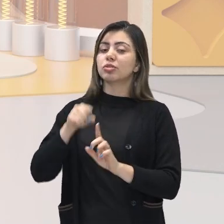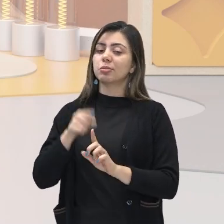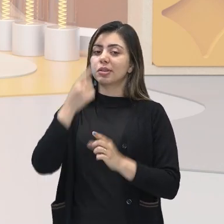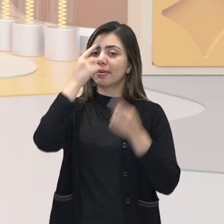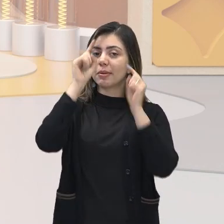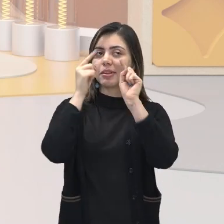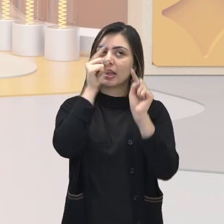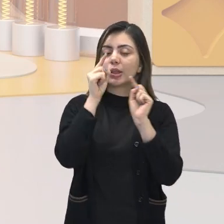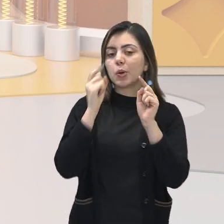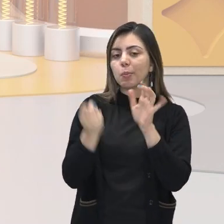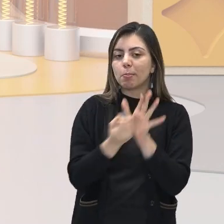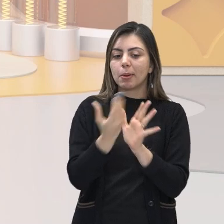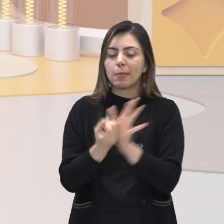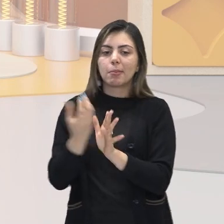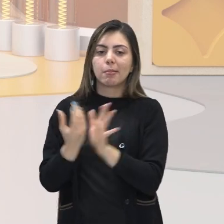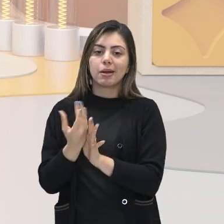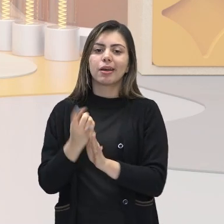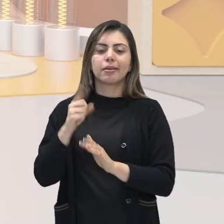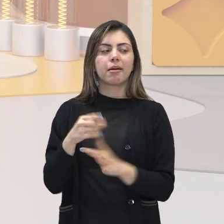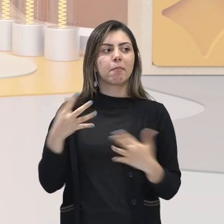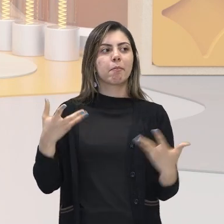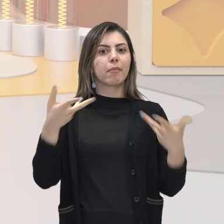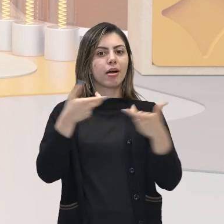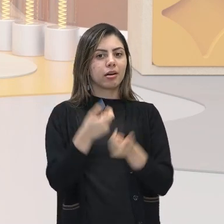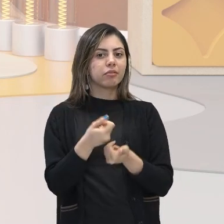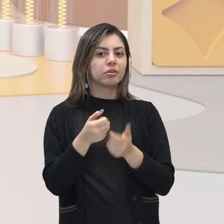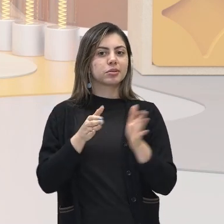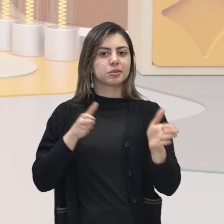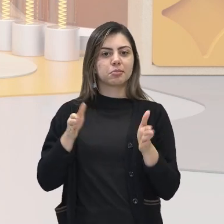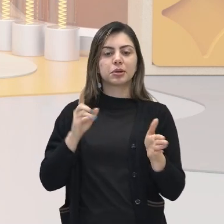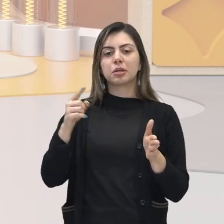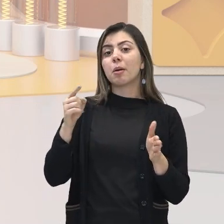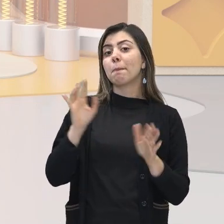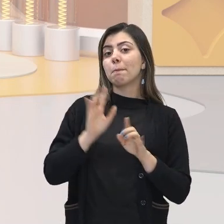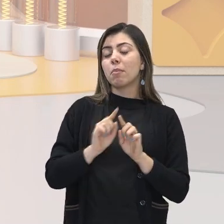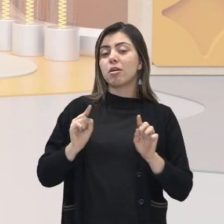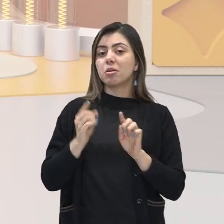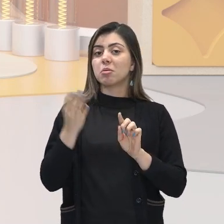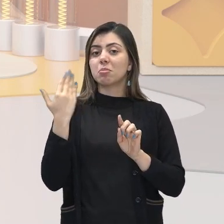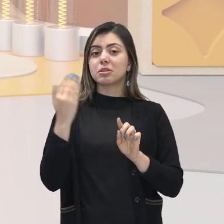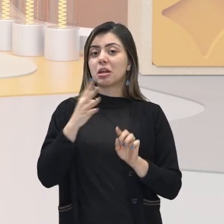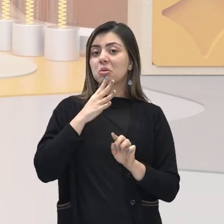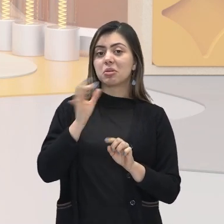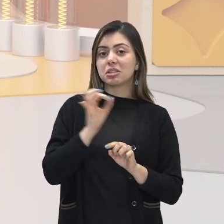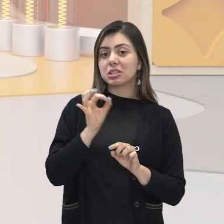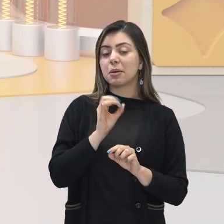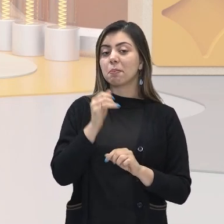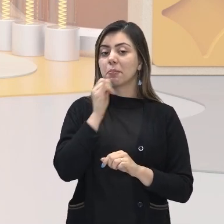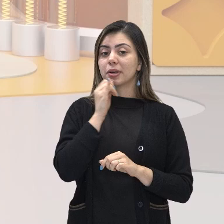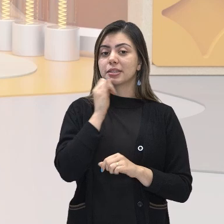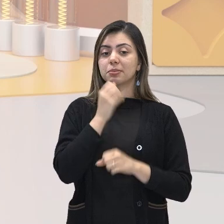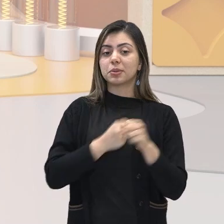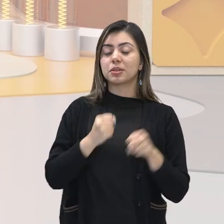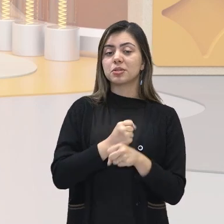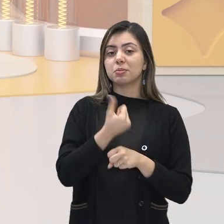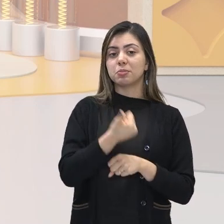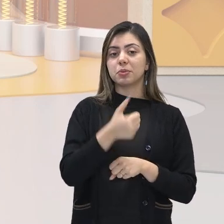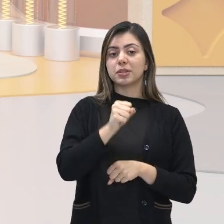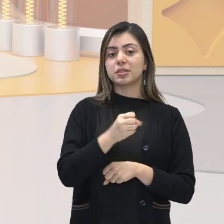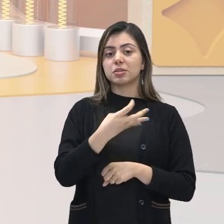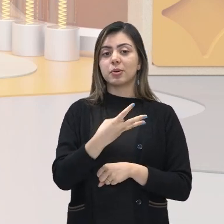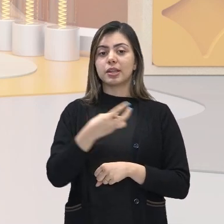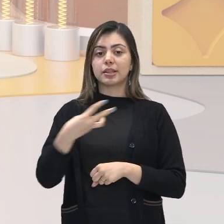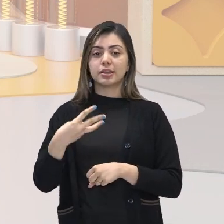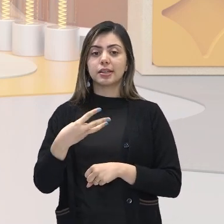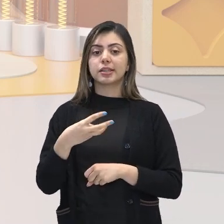são consideradas como coisas fantásticas, porque até então não se conhecia. Como, por exemplo, em 1843, temos o